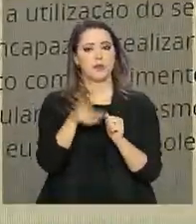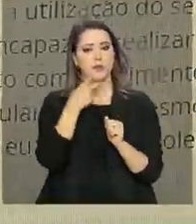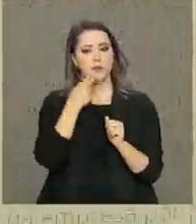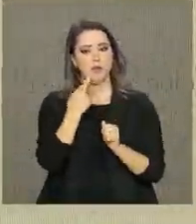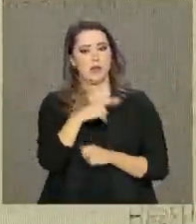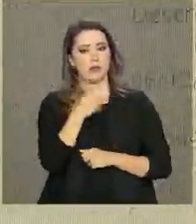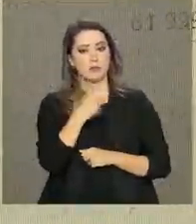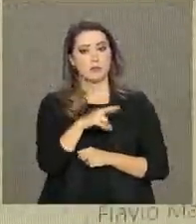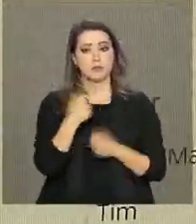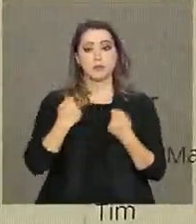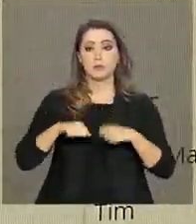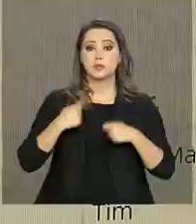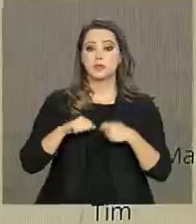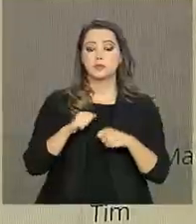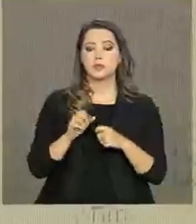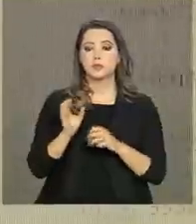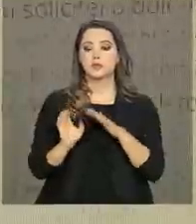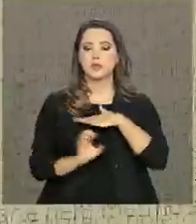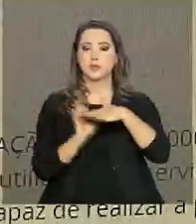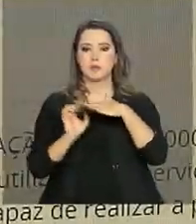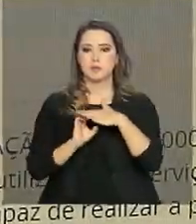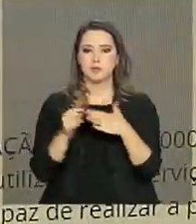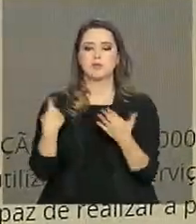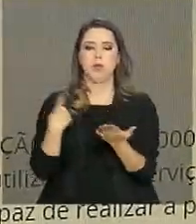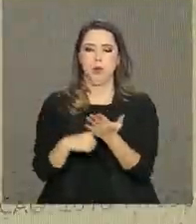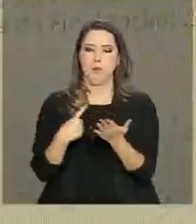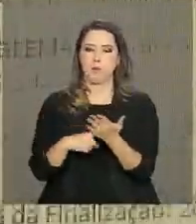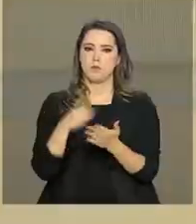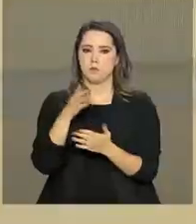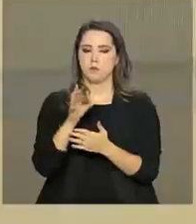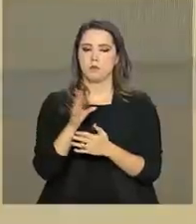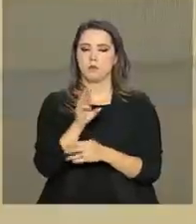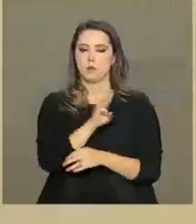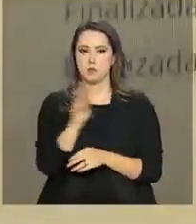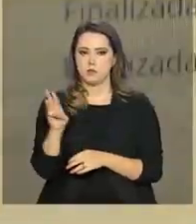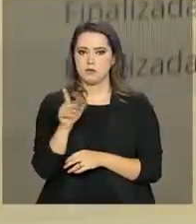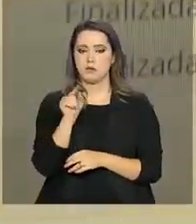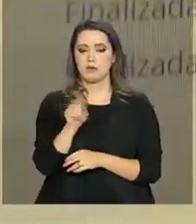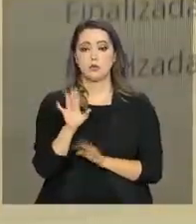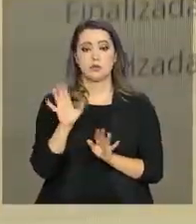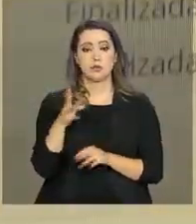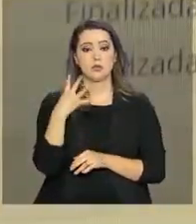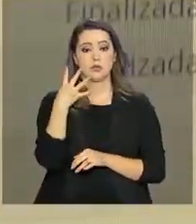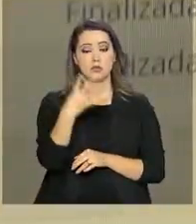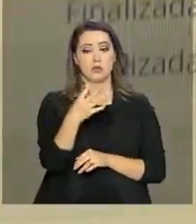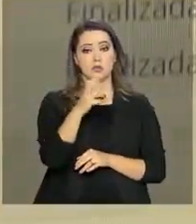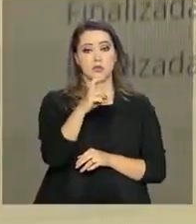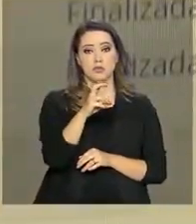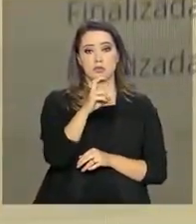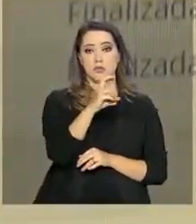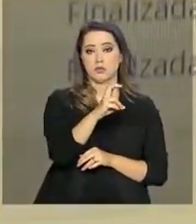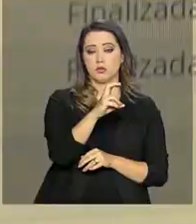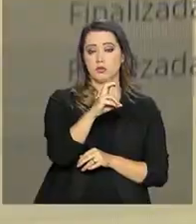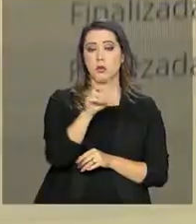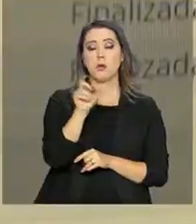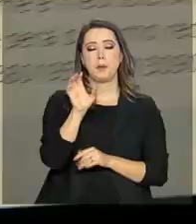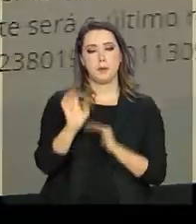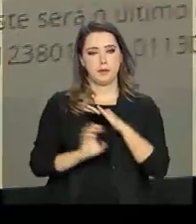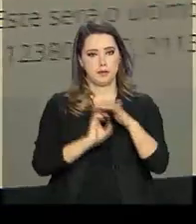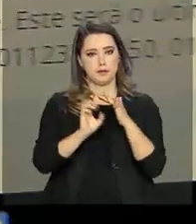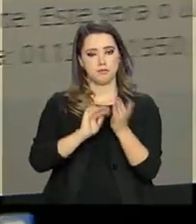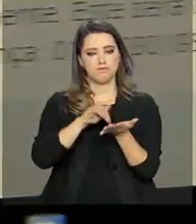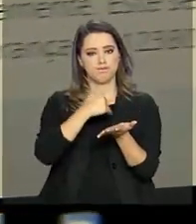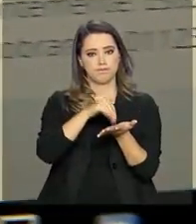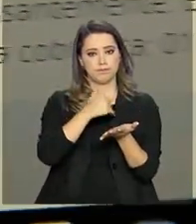reclamação é preciso que a empresa tenha aderido à plataforma hoje já são 456 cadastradas